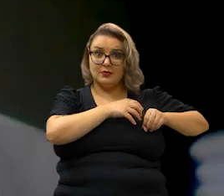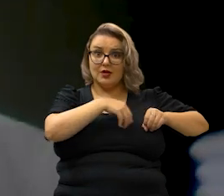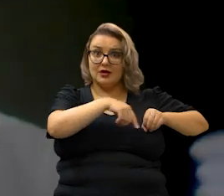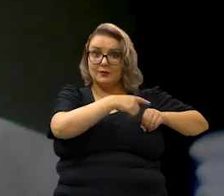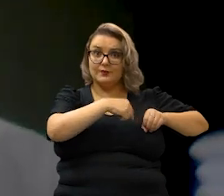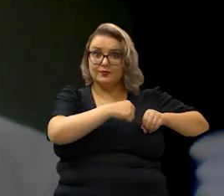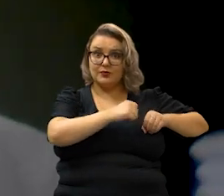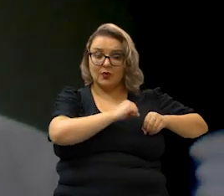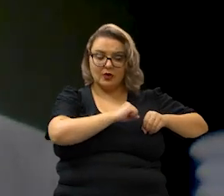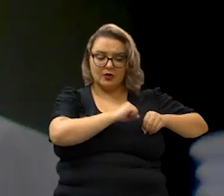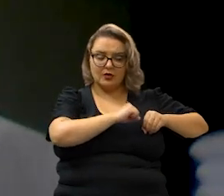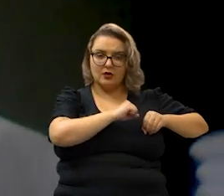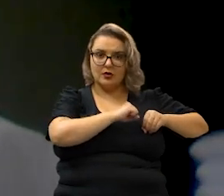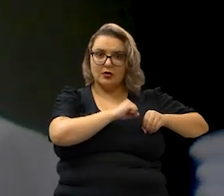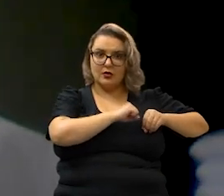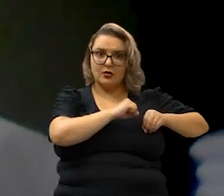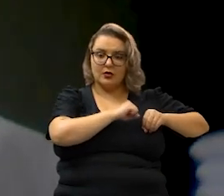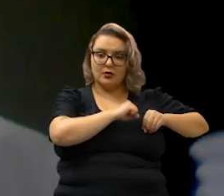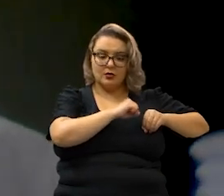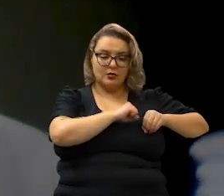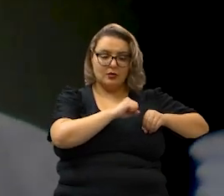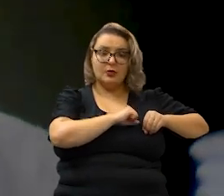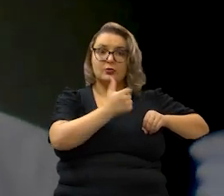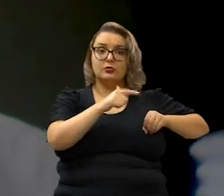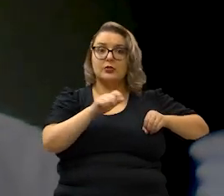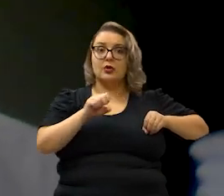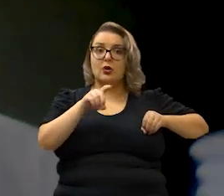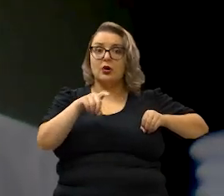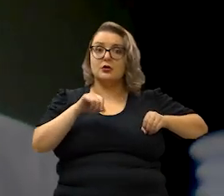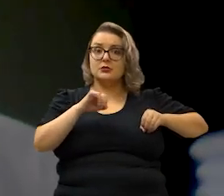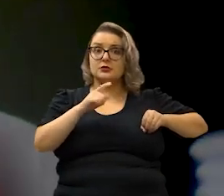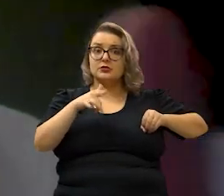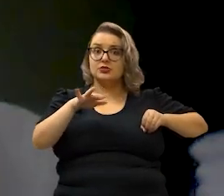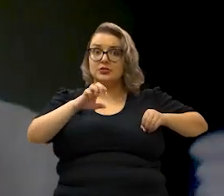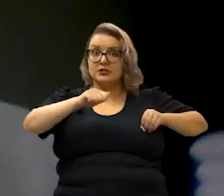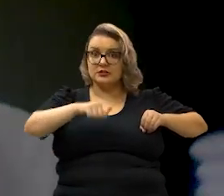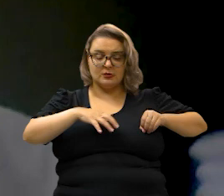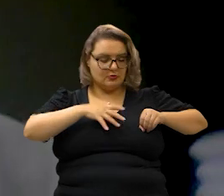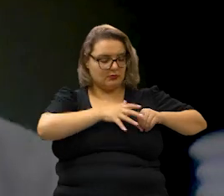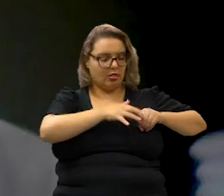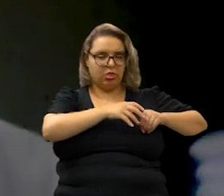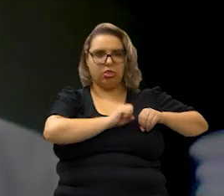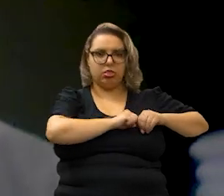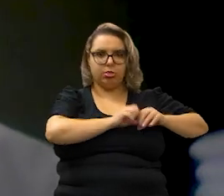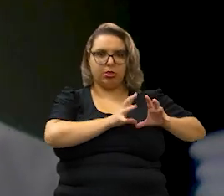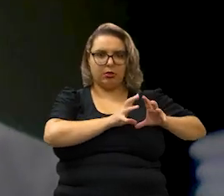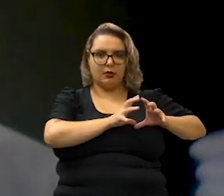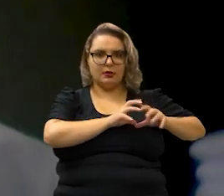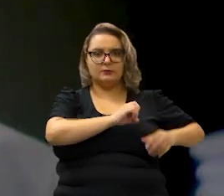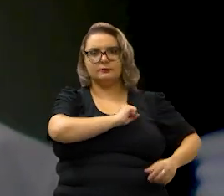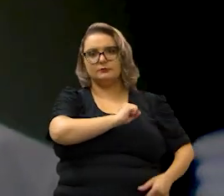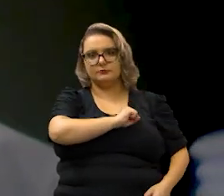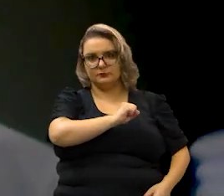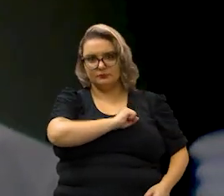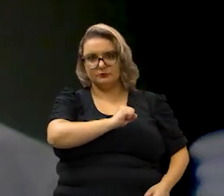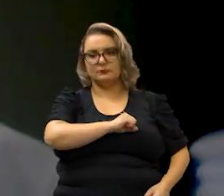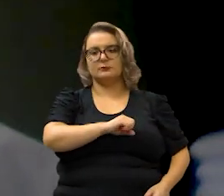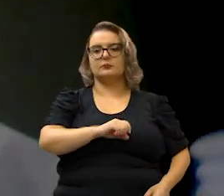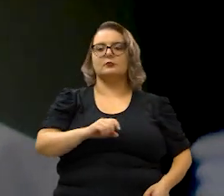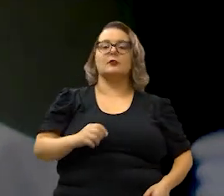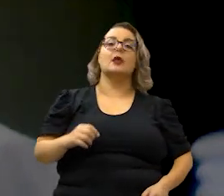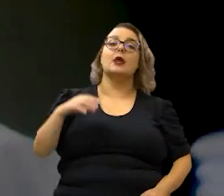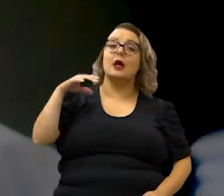daquela área, promove a não oxigenação, a não alimentação, que resulta, se não for adequadamente